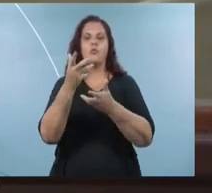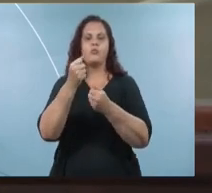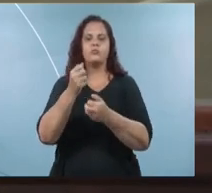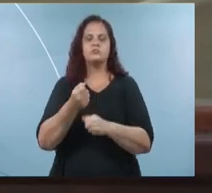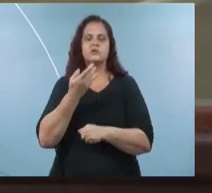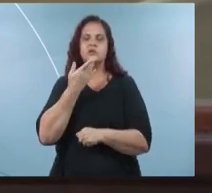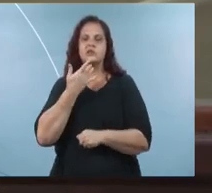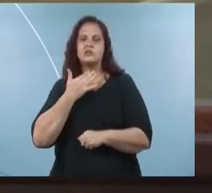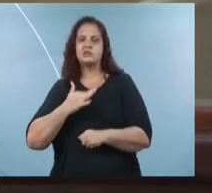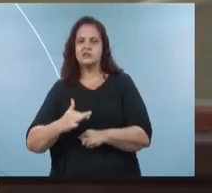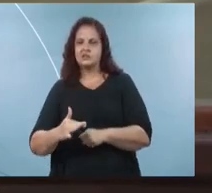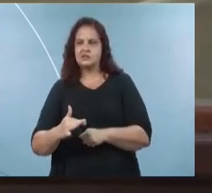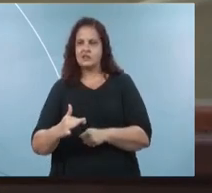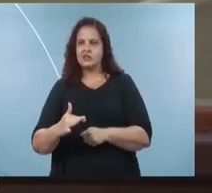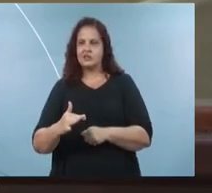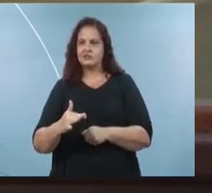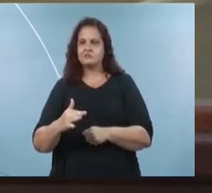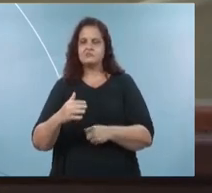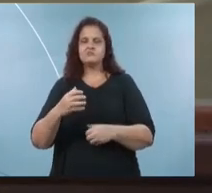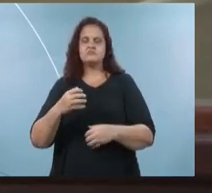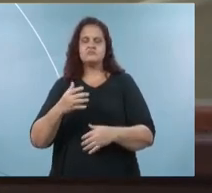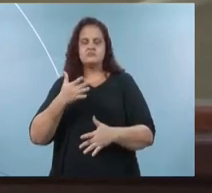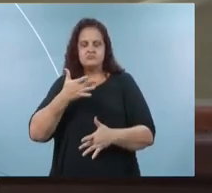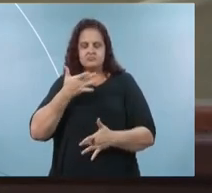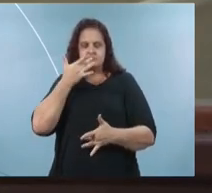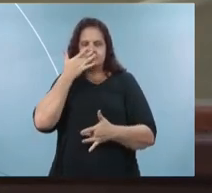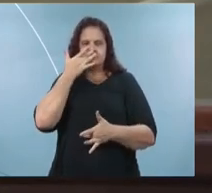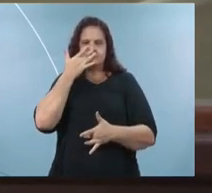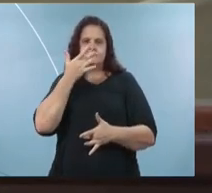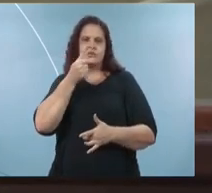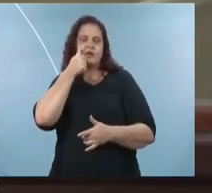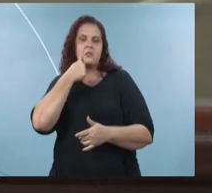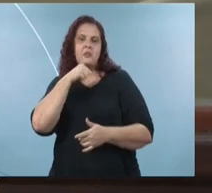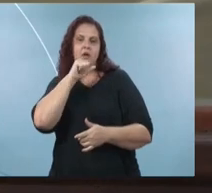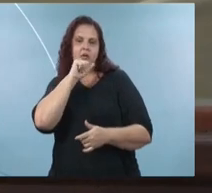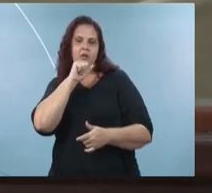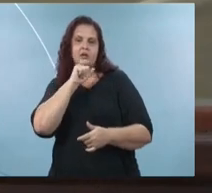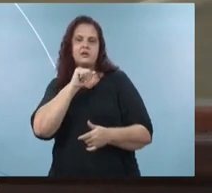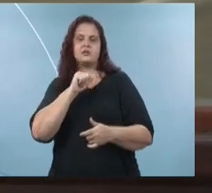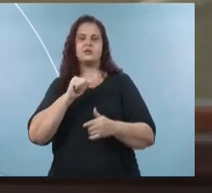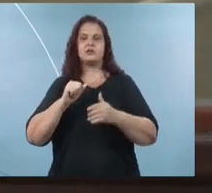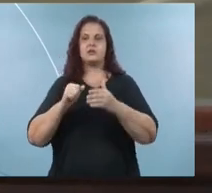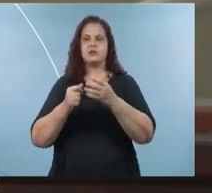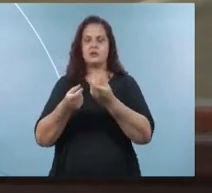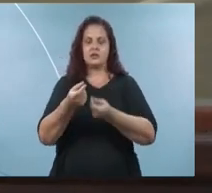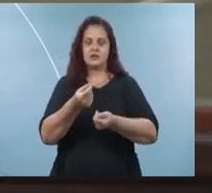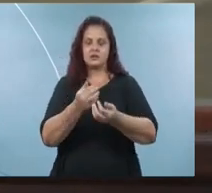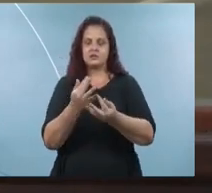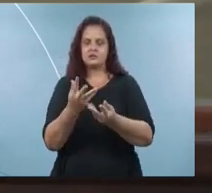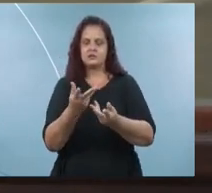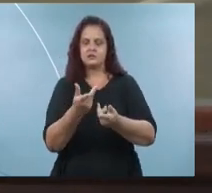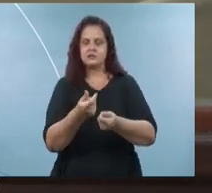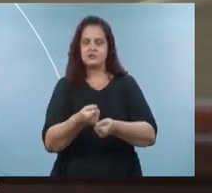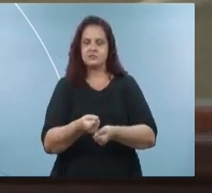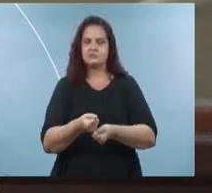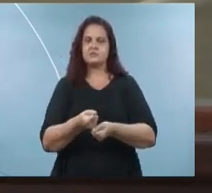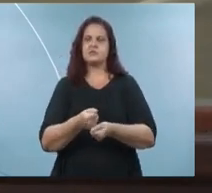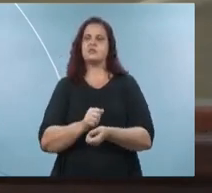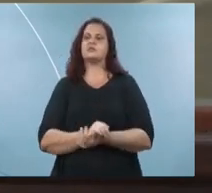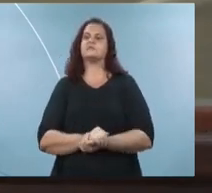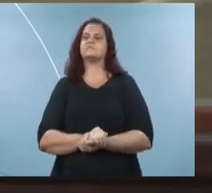criança, inspirada pela minha mãe e pelas habilidades manuais que me foi passada, que me foi